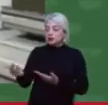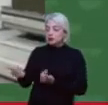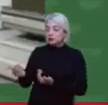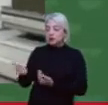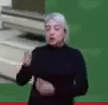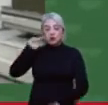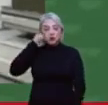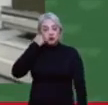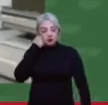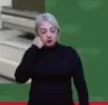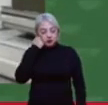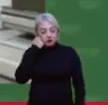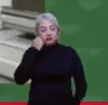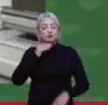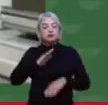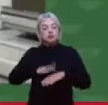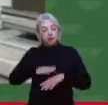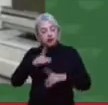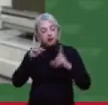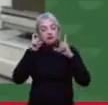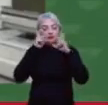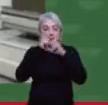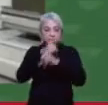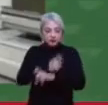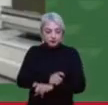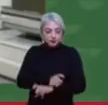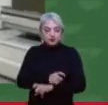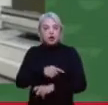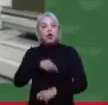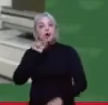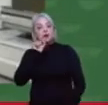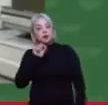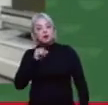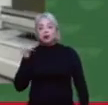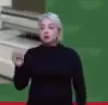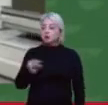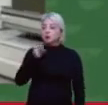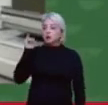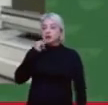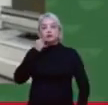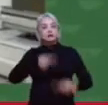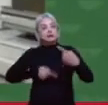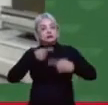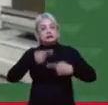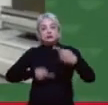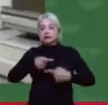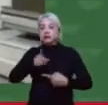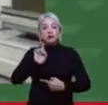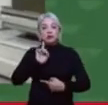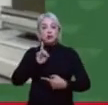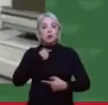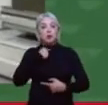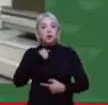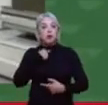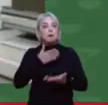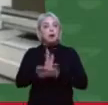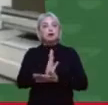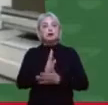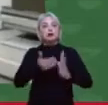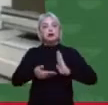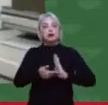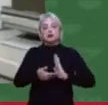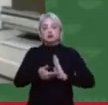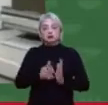os negros vão ter mais dificuldade de se eleger. Por isso, a importância de nós fazermos esse debate e não deixar isso passar na Câmara